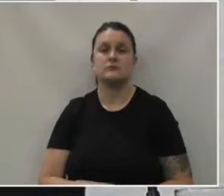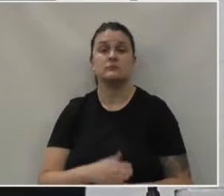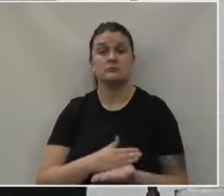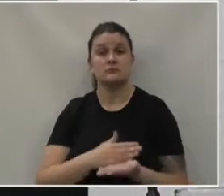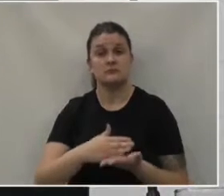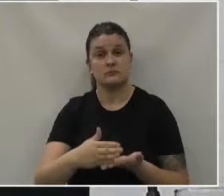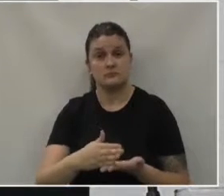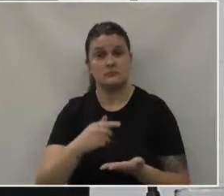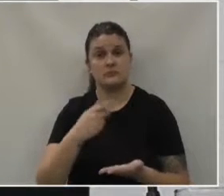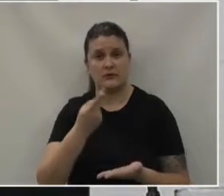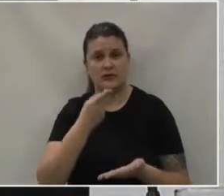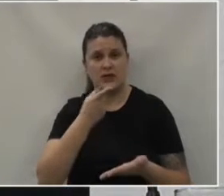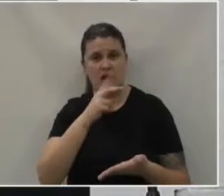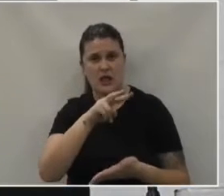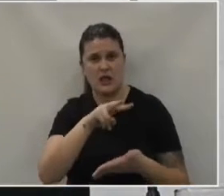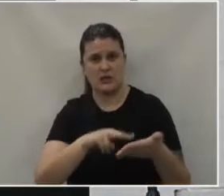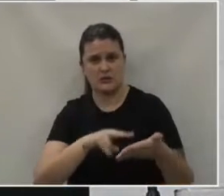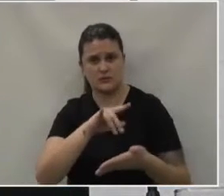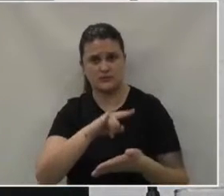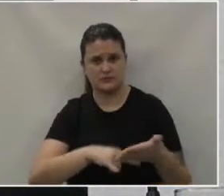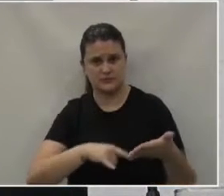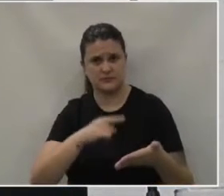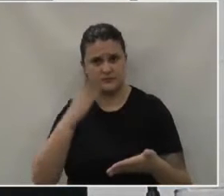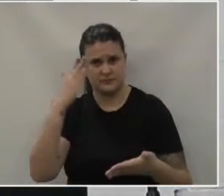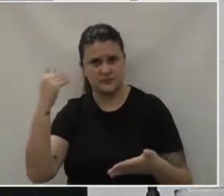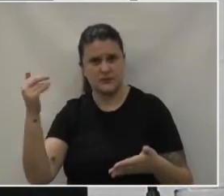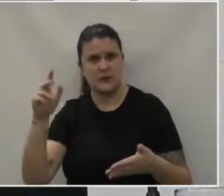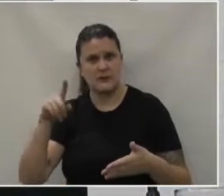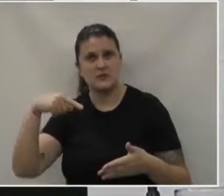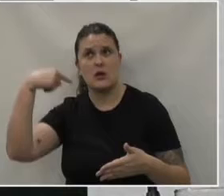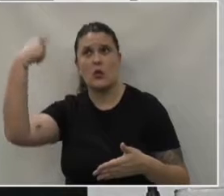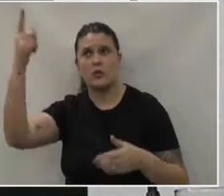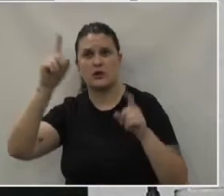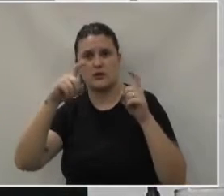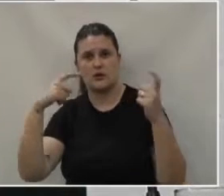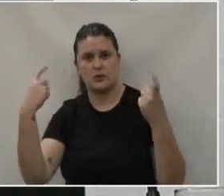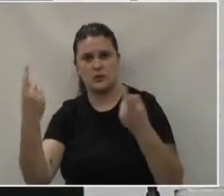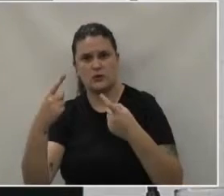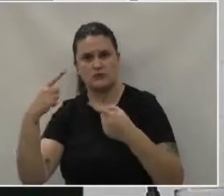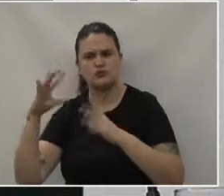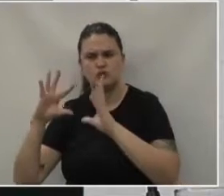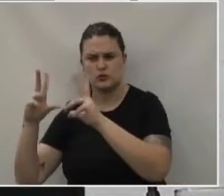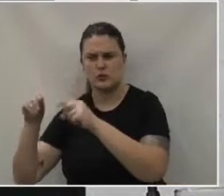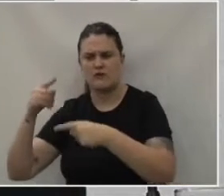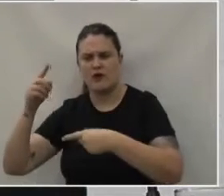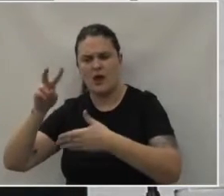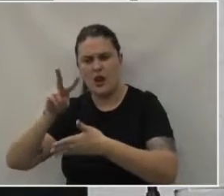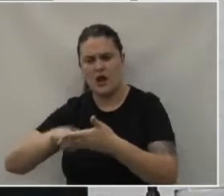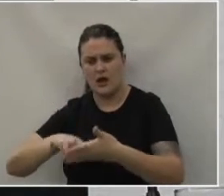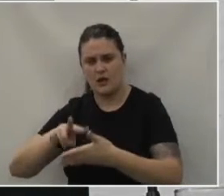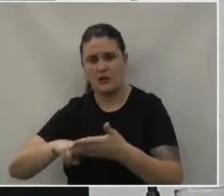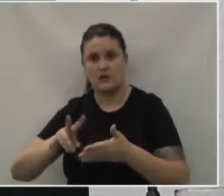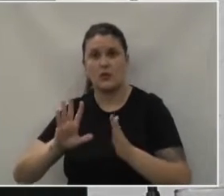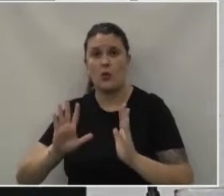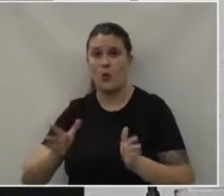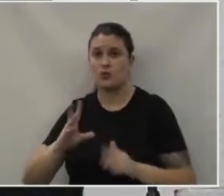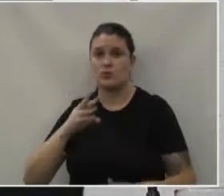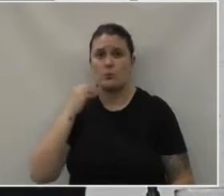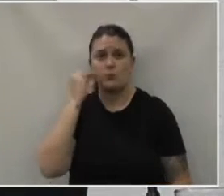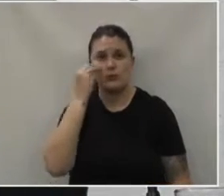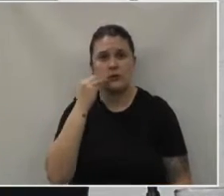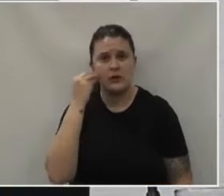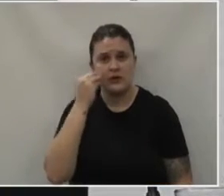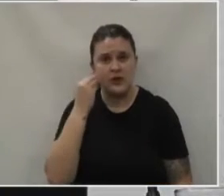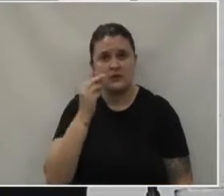Inicialmente, eu faria a leitura da moção, mas ela será apreciada na próxima sessão. Então, essa oportunidade que eu tenho